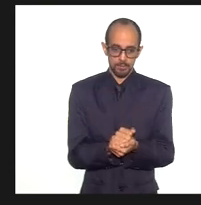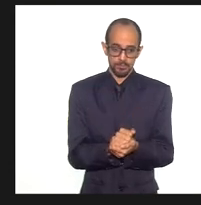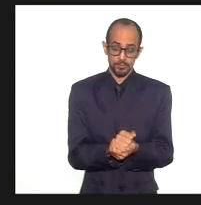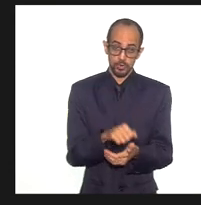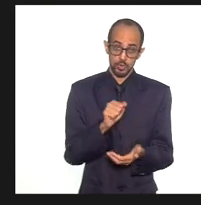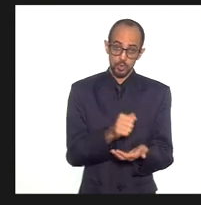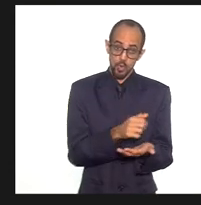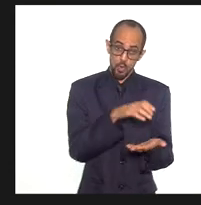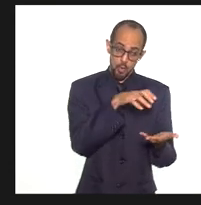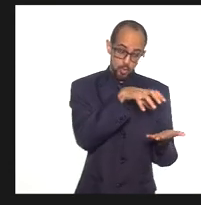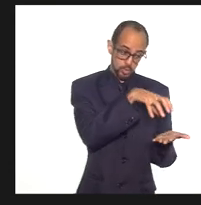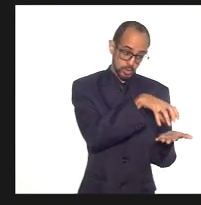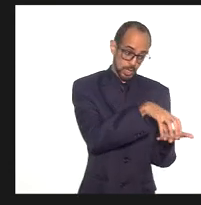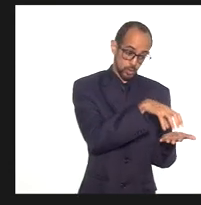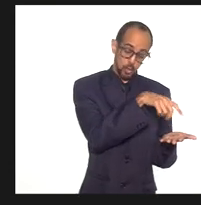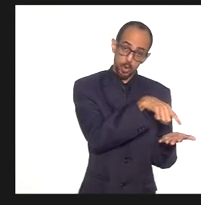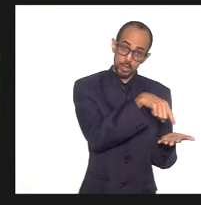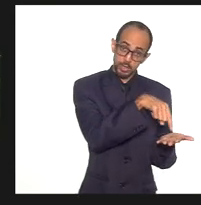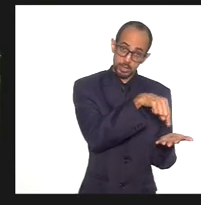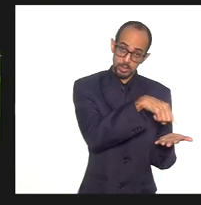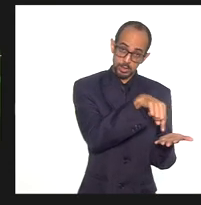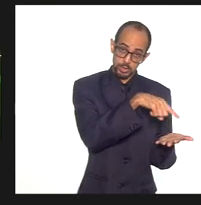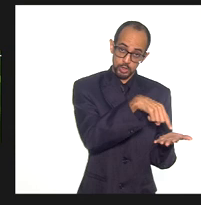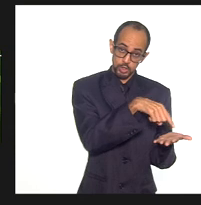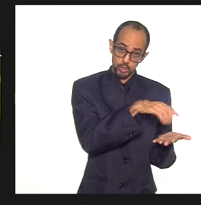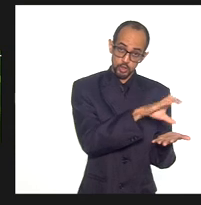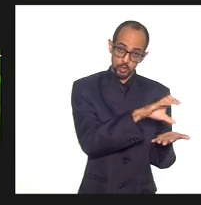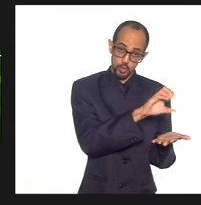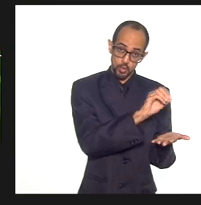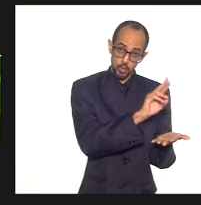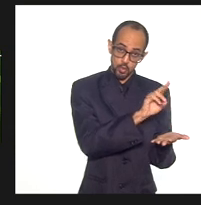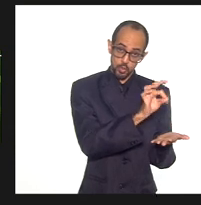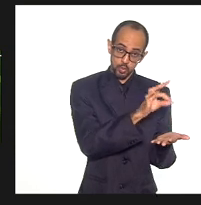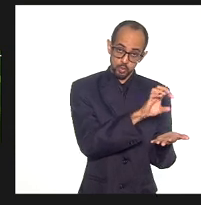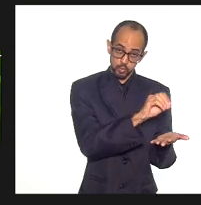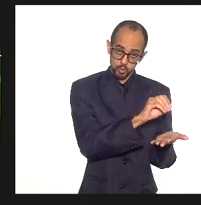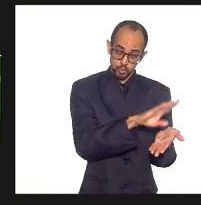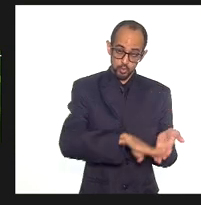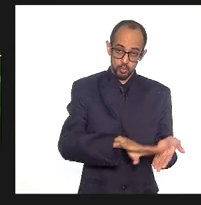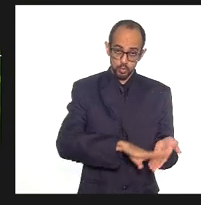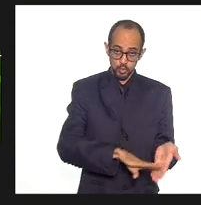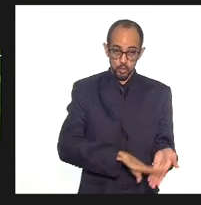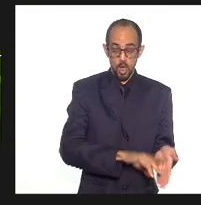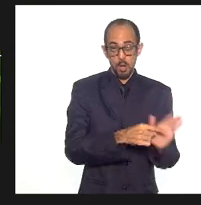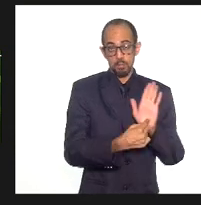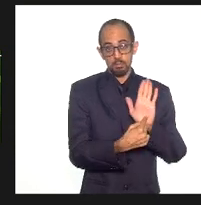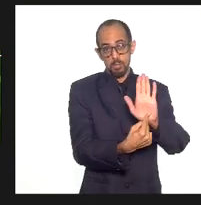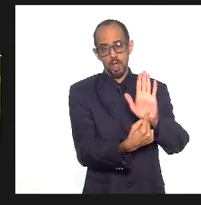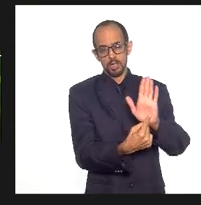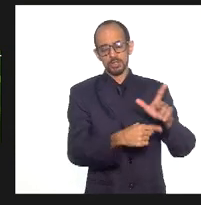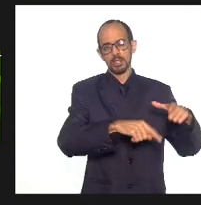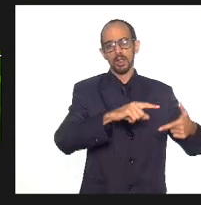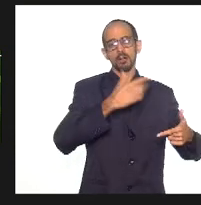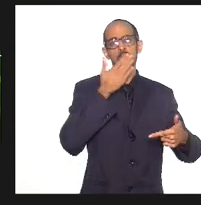de custos identificam exatamente os blocos que devem absorver estes